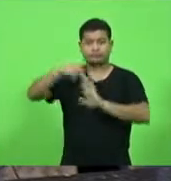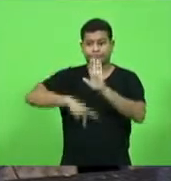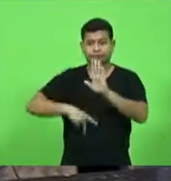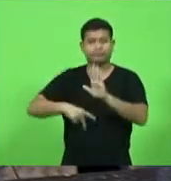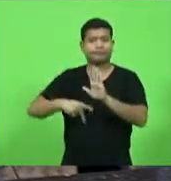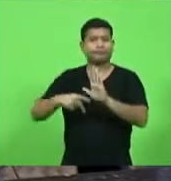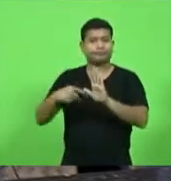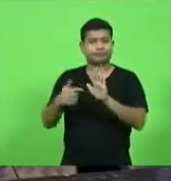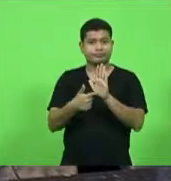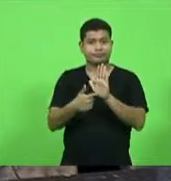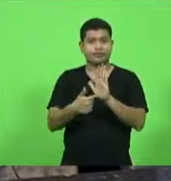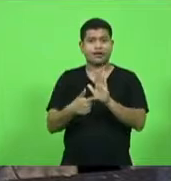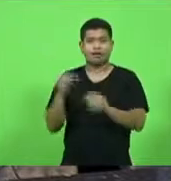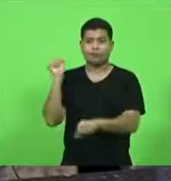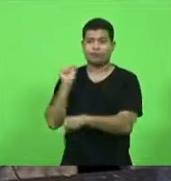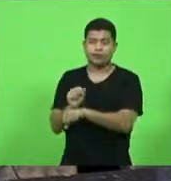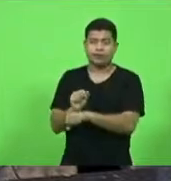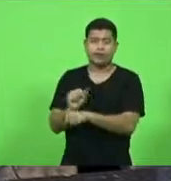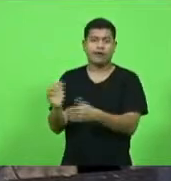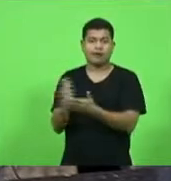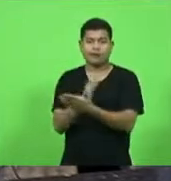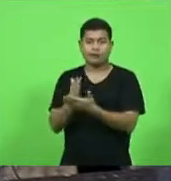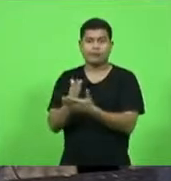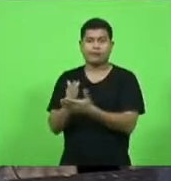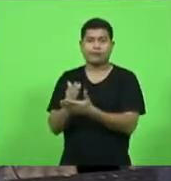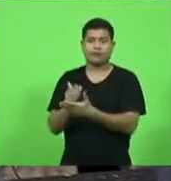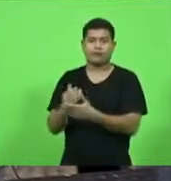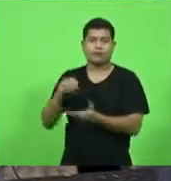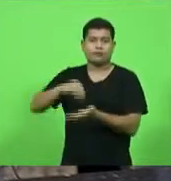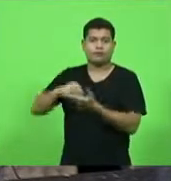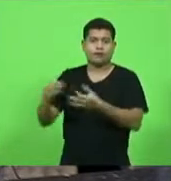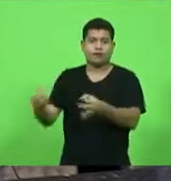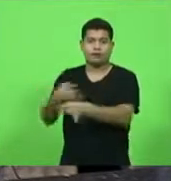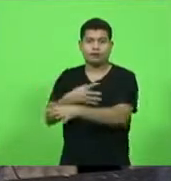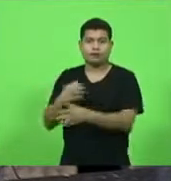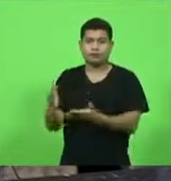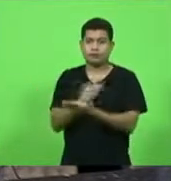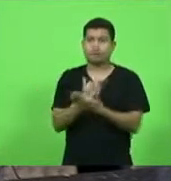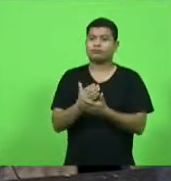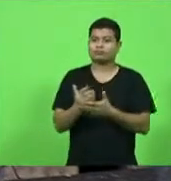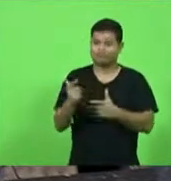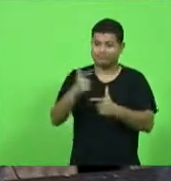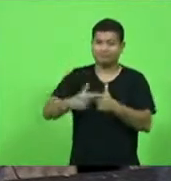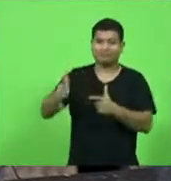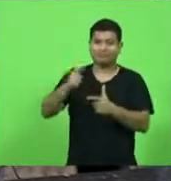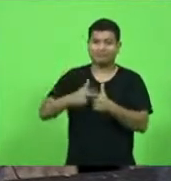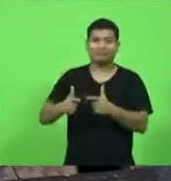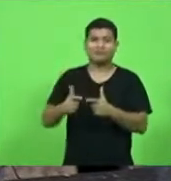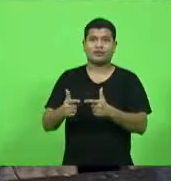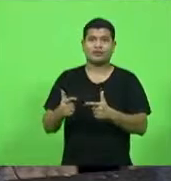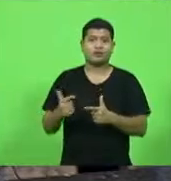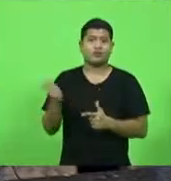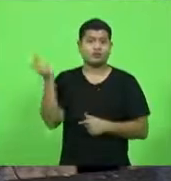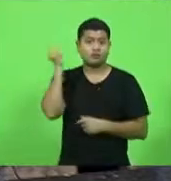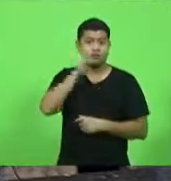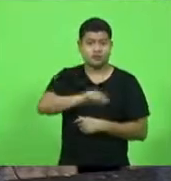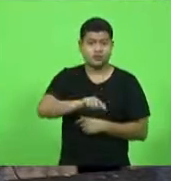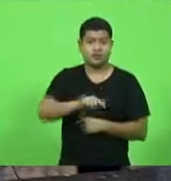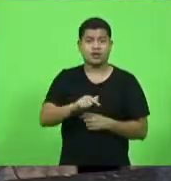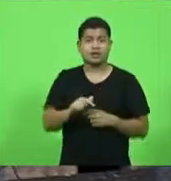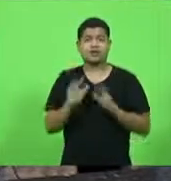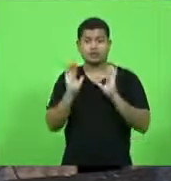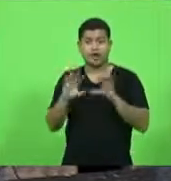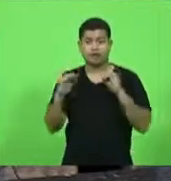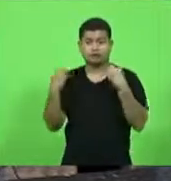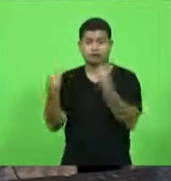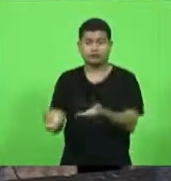paralisadas, não foram entregues e estão passando por grandes problemas, aditivos enormes, para conseguirem ser entregues, para conseguirem